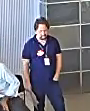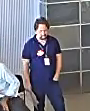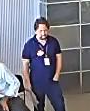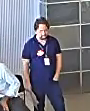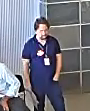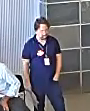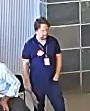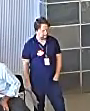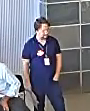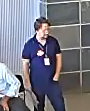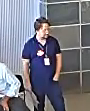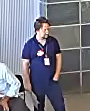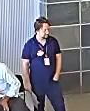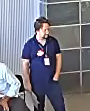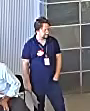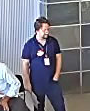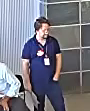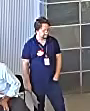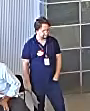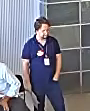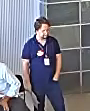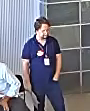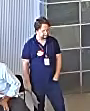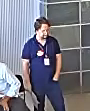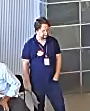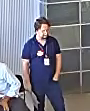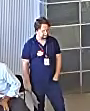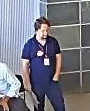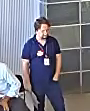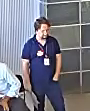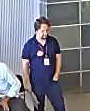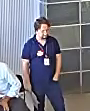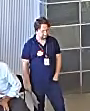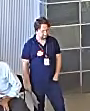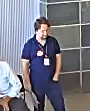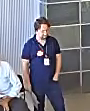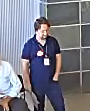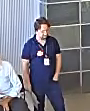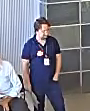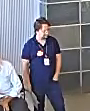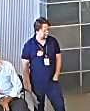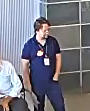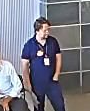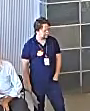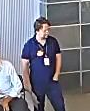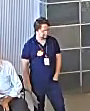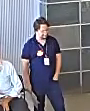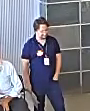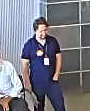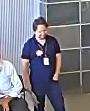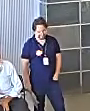do cpass U ela foi embora quer dizer que ela vem aqui vomita e